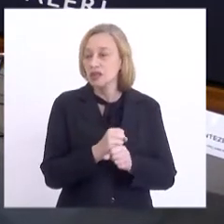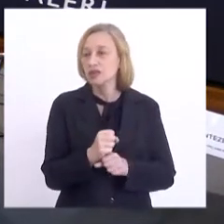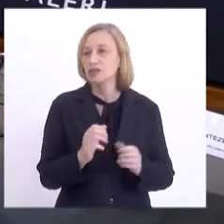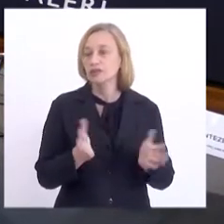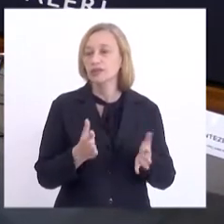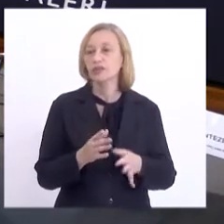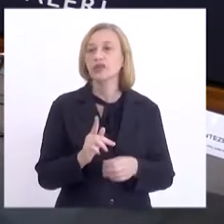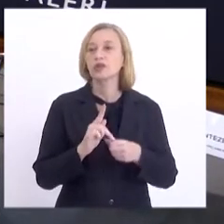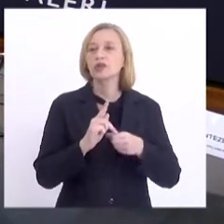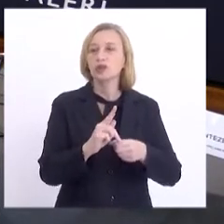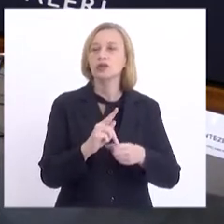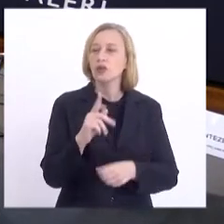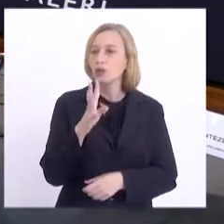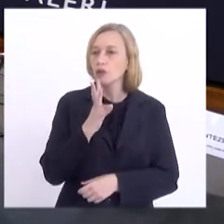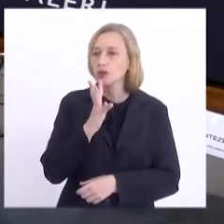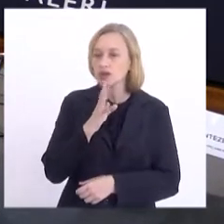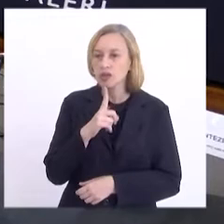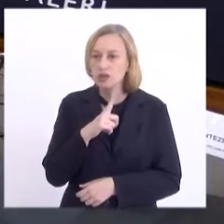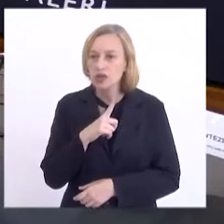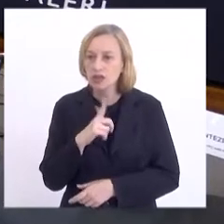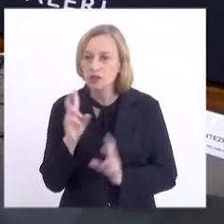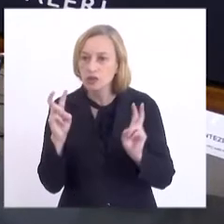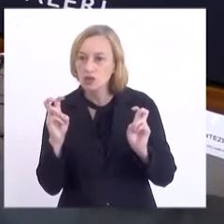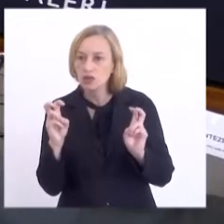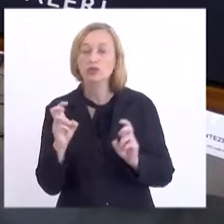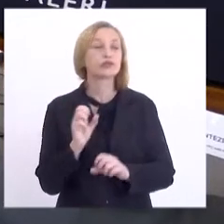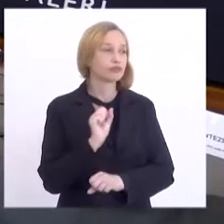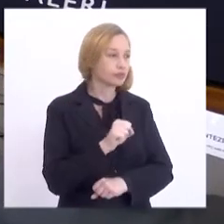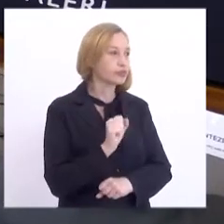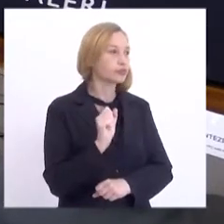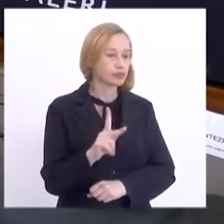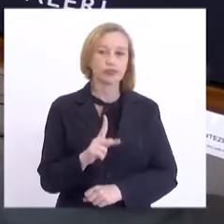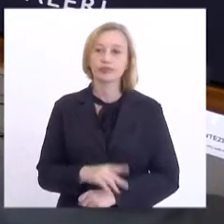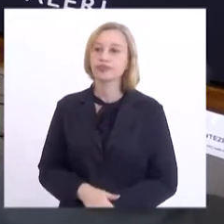a procuradoria tem conhecimento Doutor é